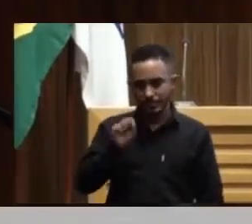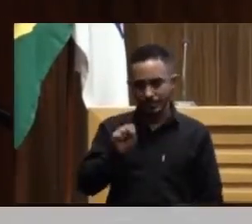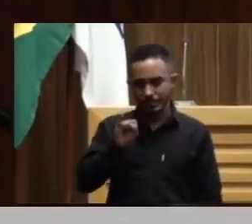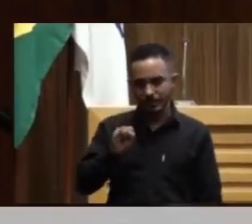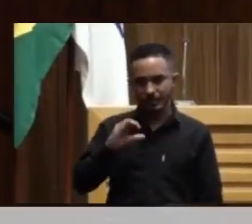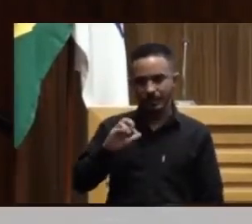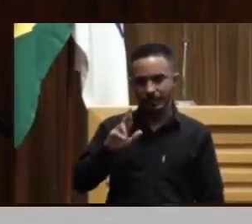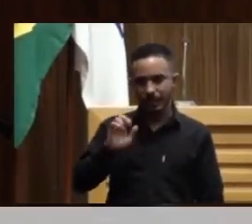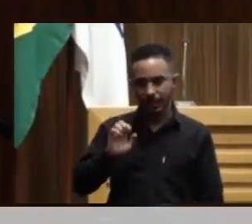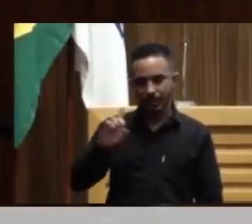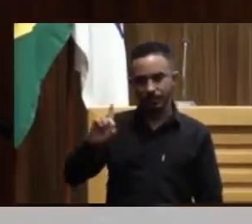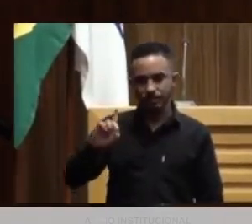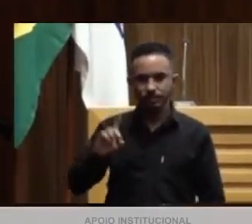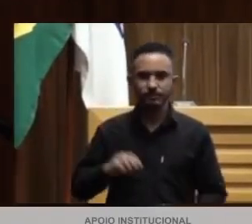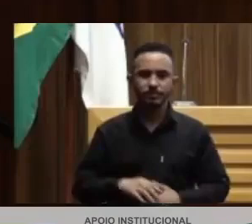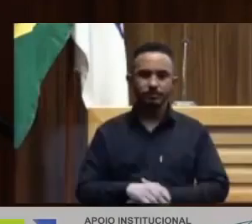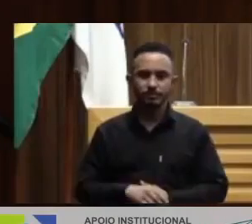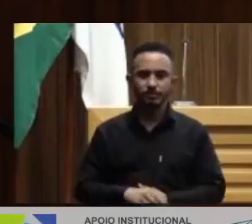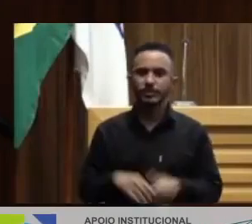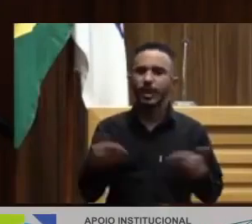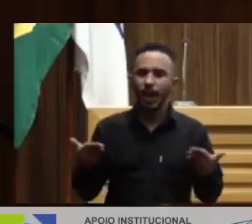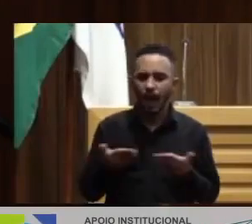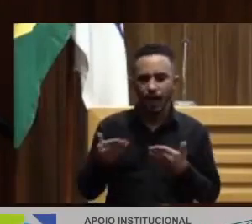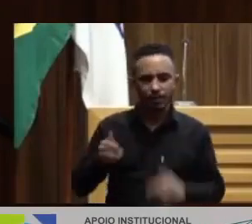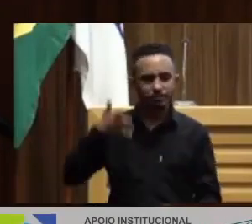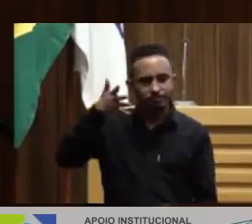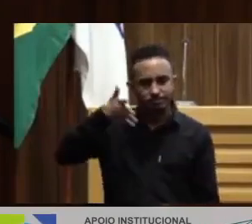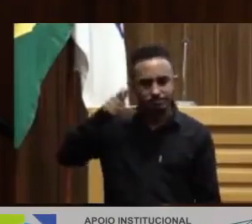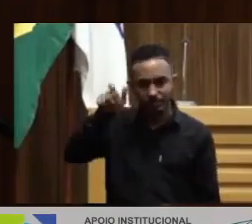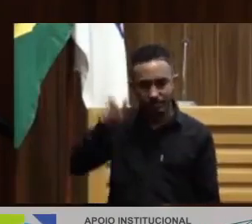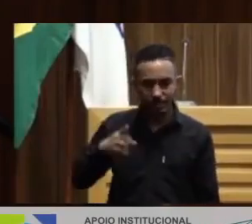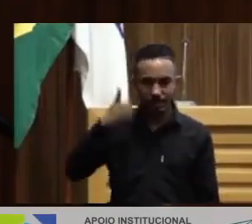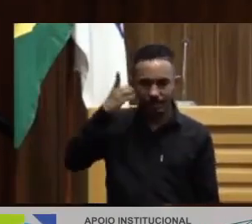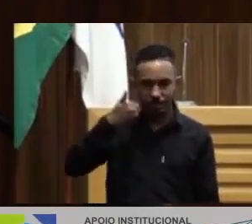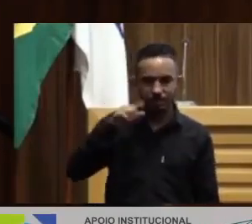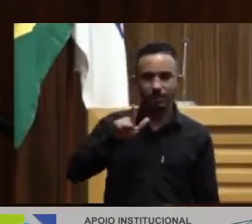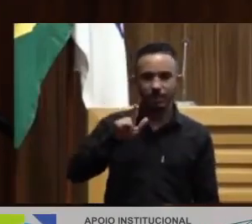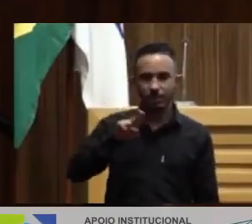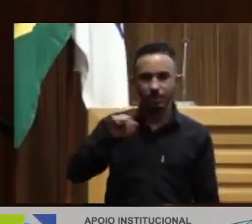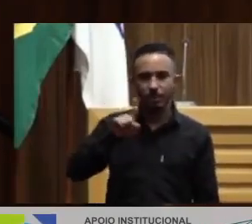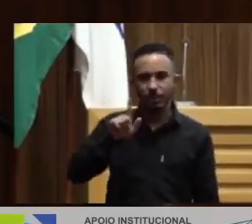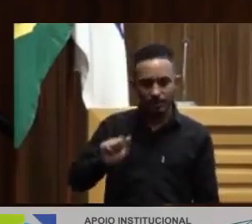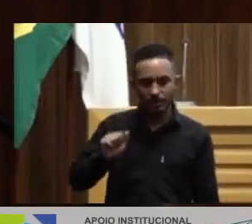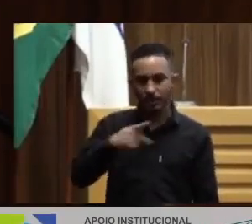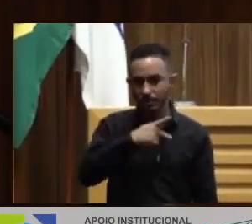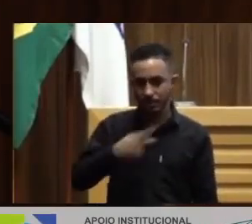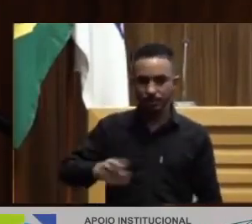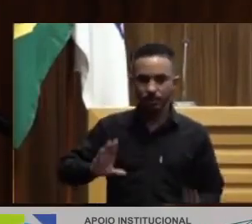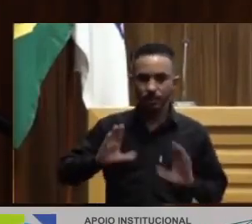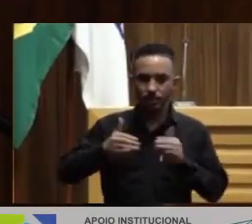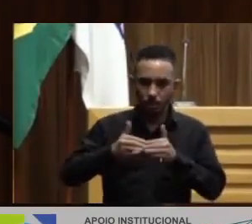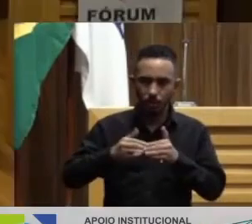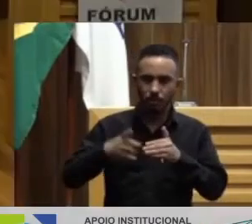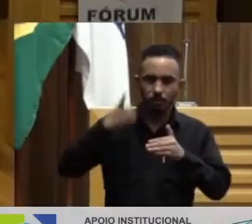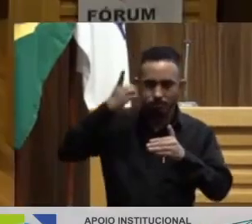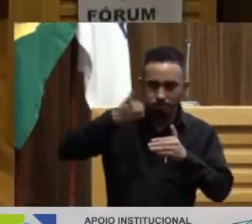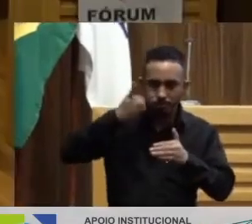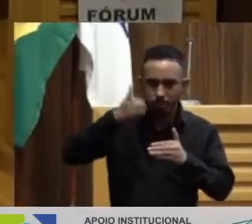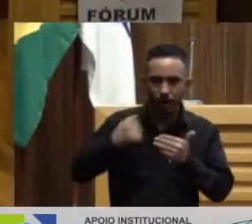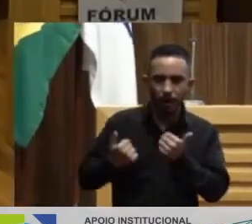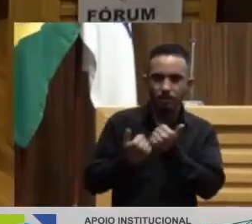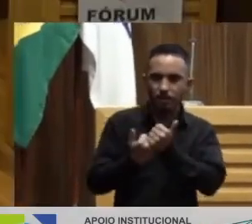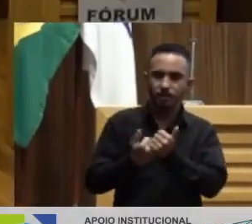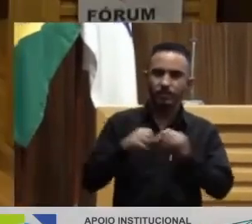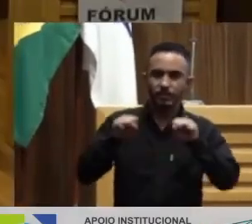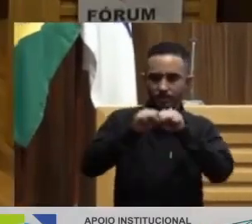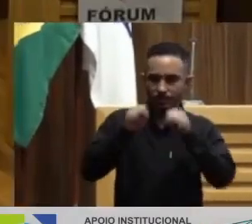Bem, agora, com a palavra, a deputada Luísa Canziani, presidente da Frente Parlamentar Mista de Apoio ao Sistema Nacional de